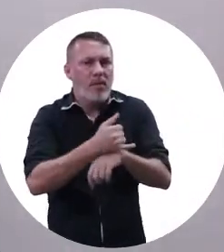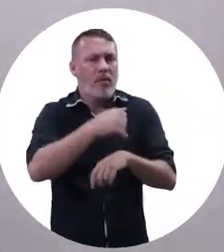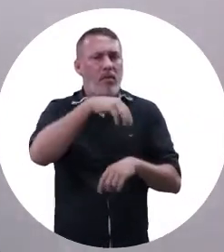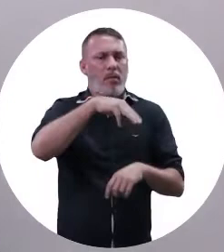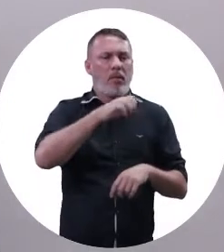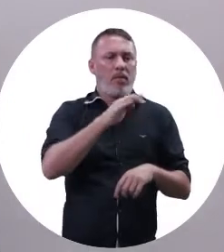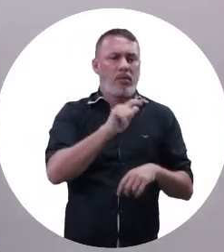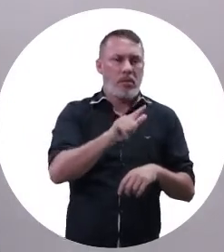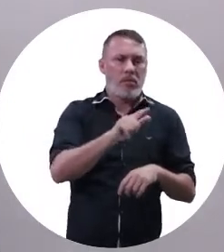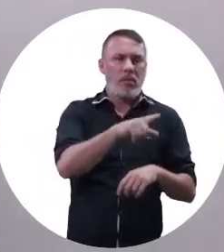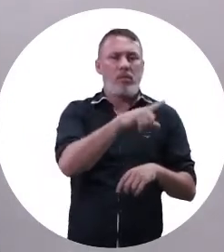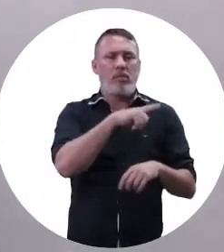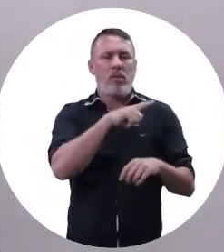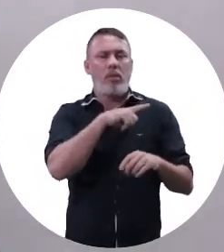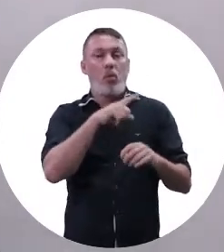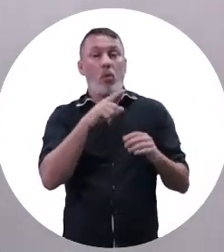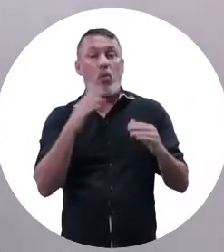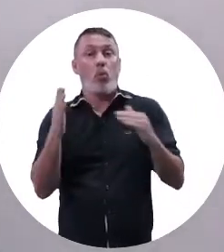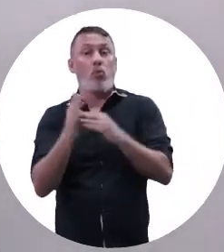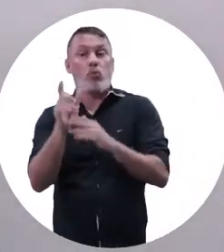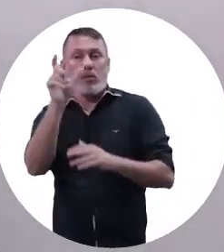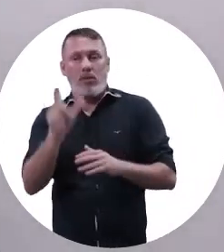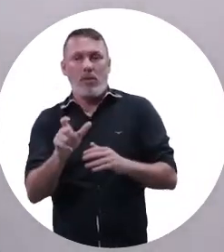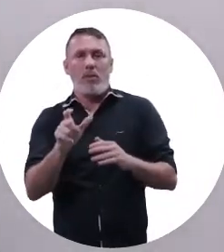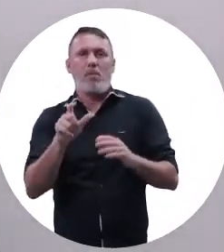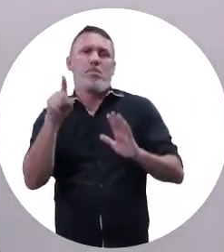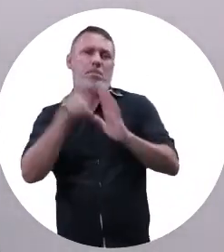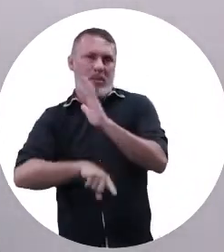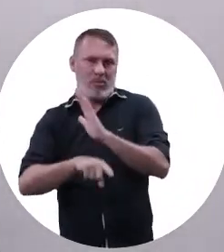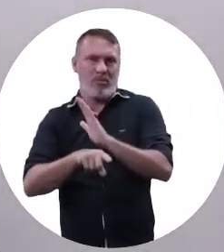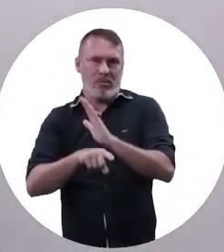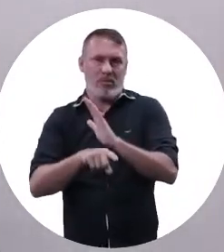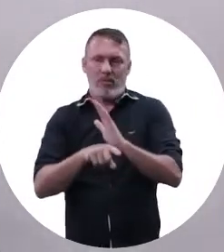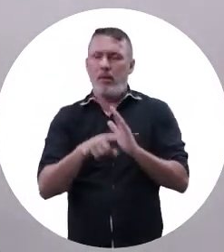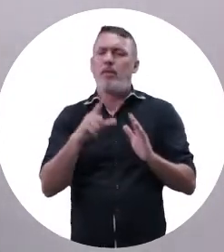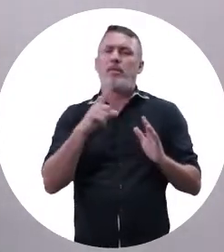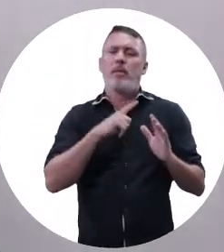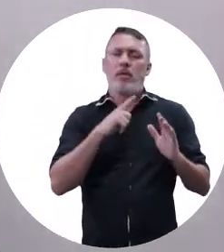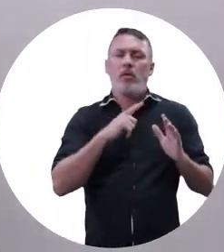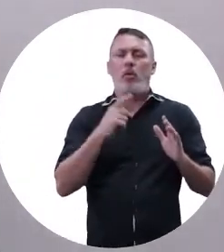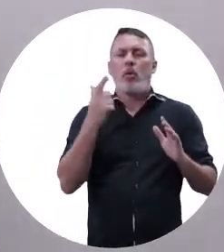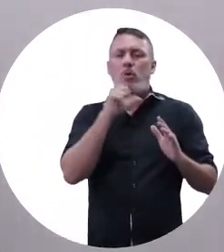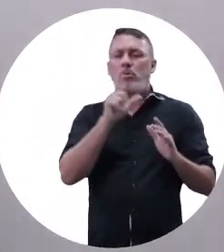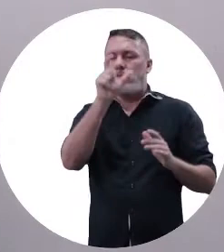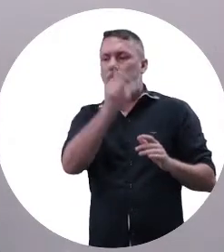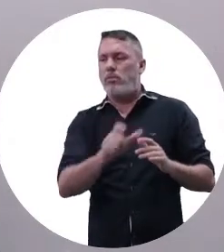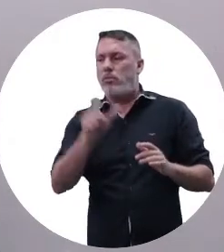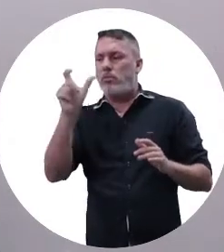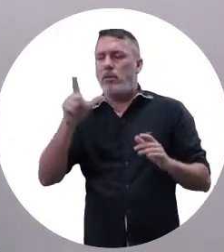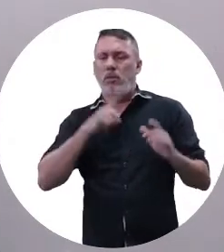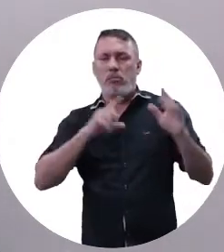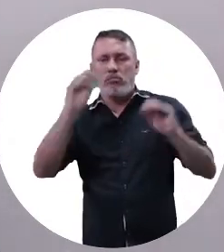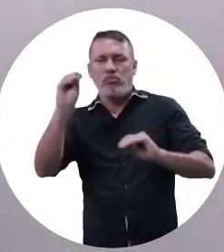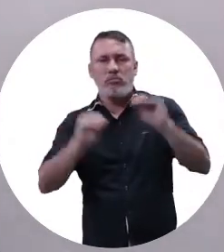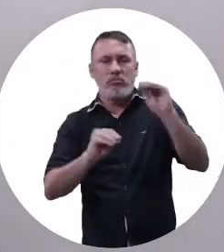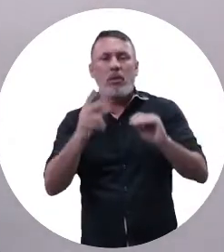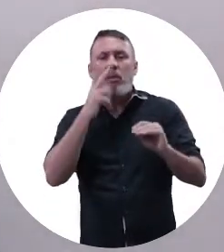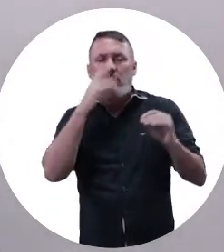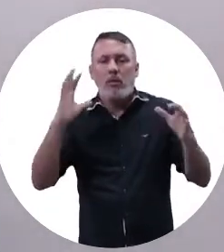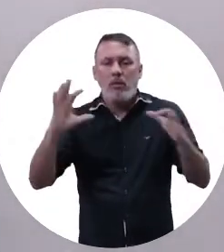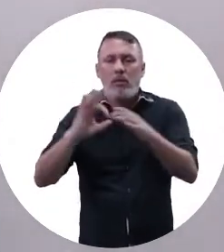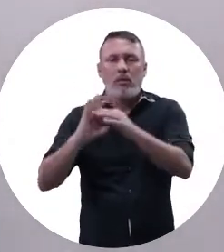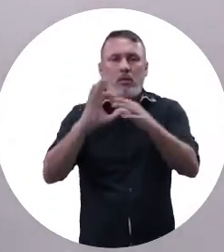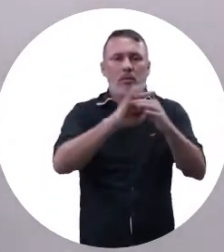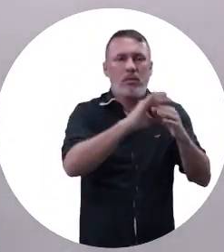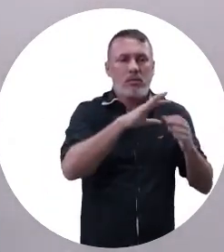dito anteriormente, ele perde elétrons na sua última camada. Então ele se organiza com outro metal do lado, com outro metal do lado, e eles